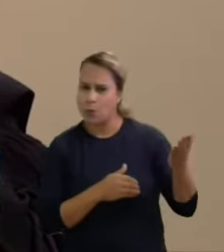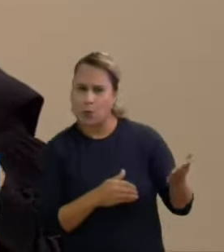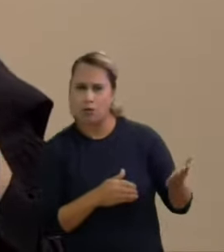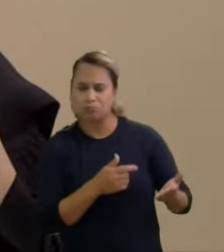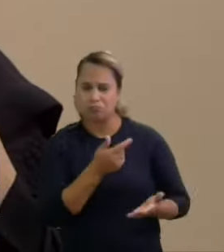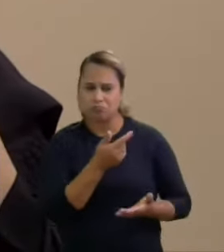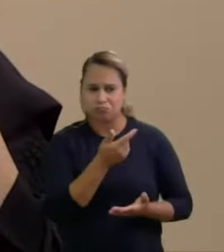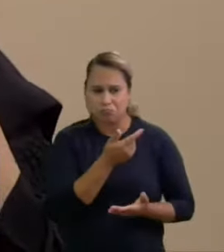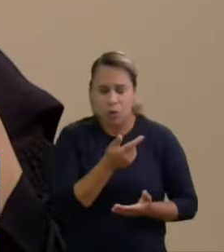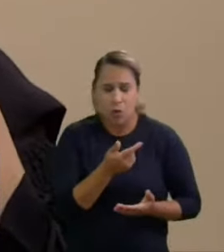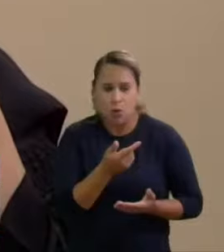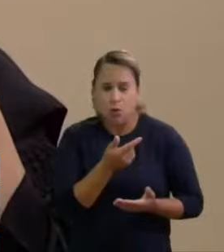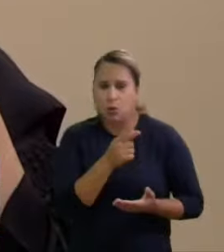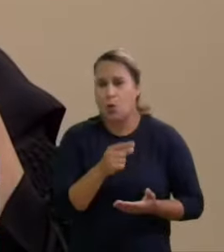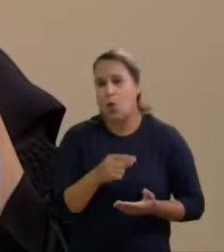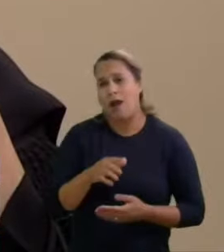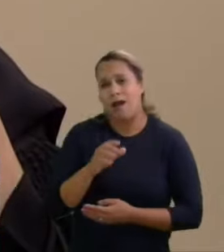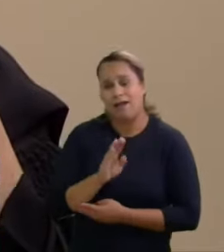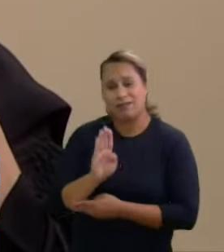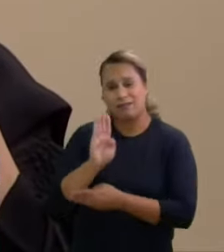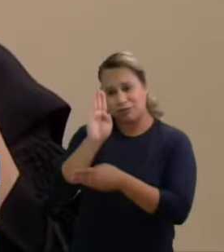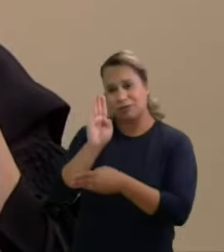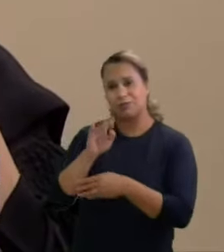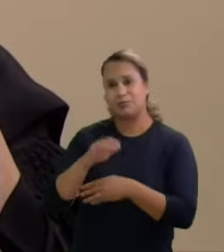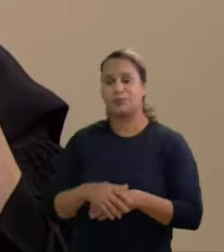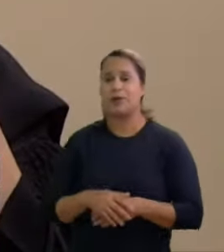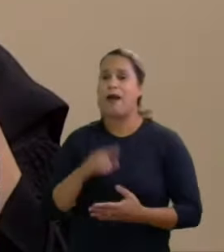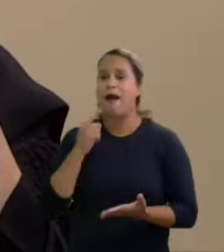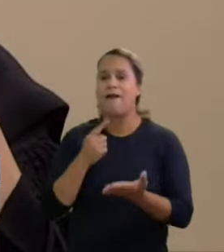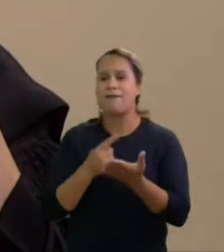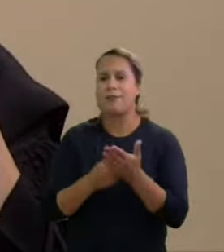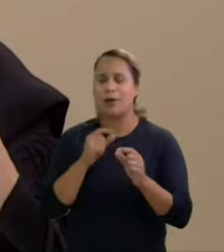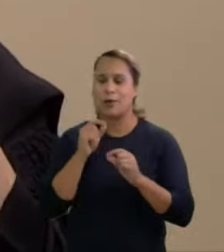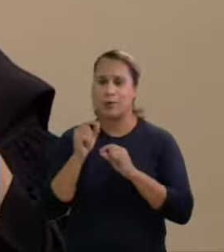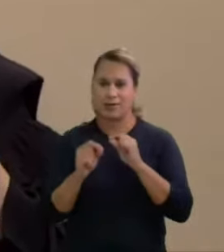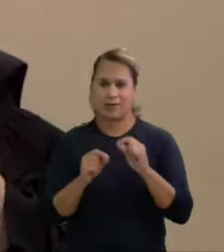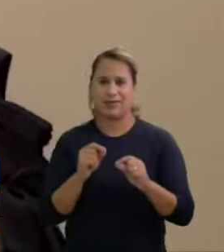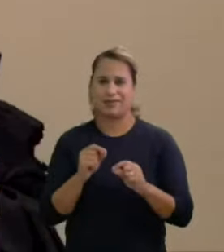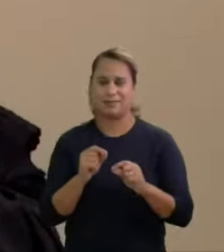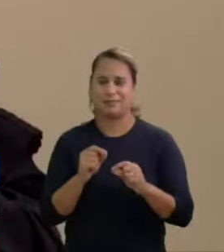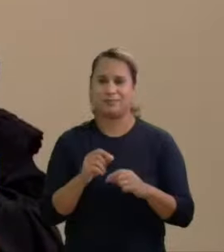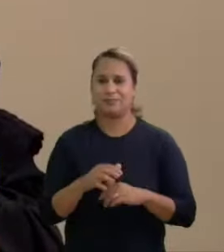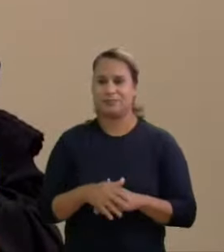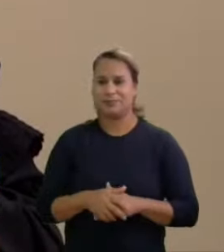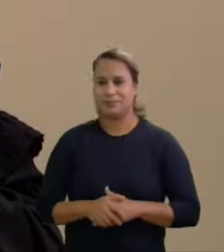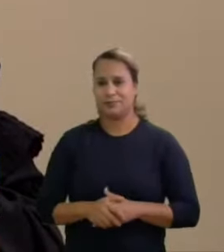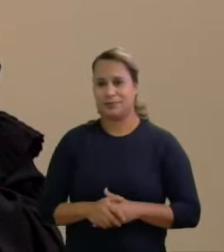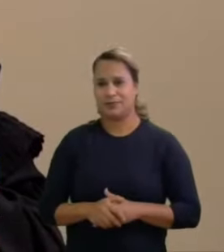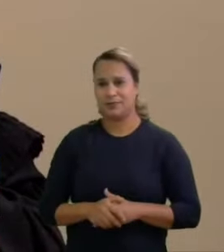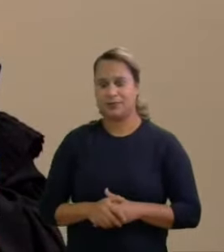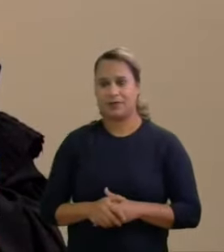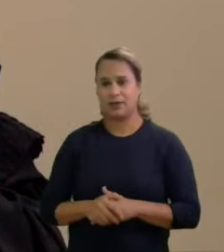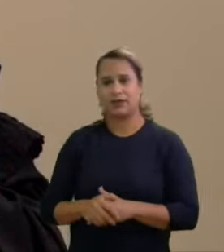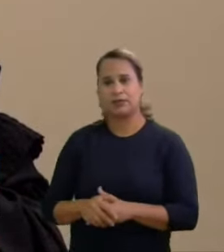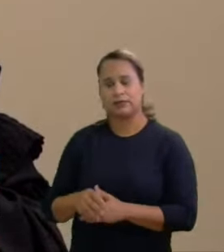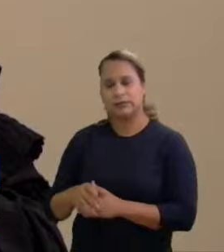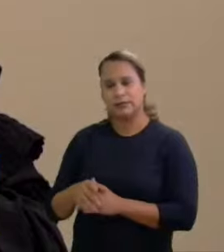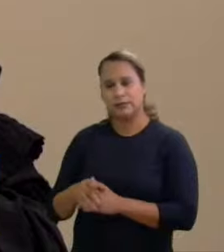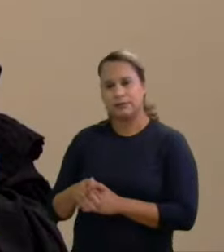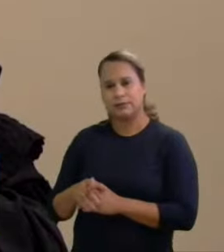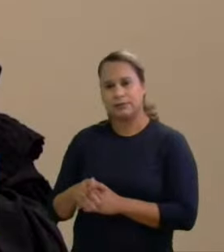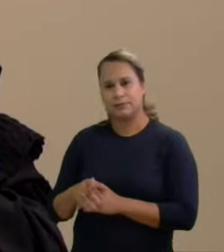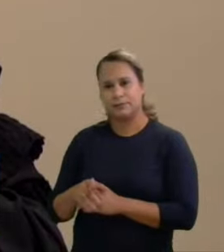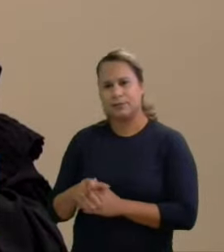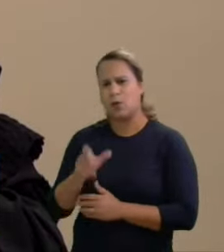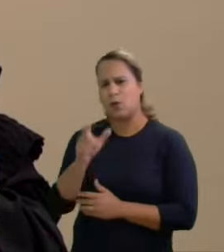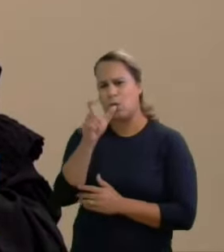seria afirmá-lo mencionando a vitória de deutan da lanol e da própria Rosângela moro deut tand lonol também ligado a lav Jota foi mais